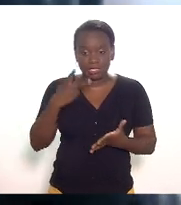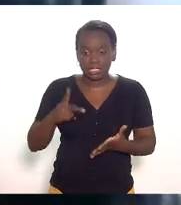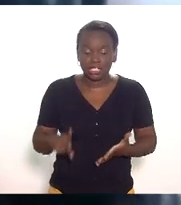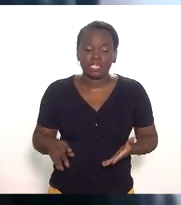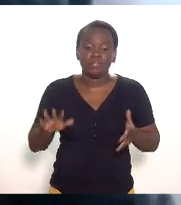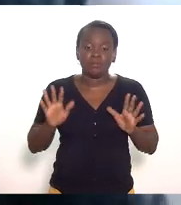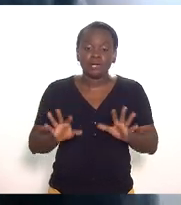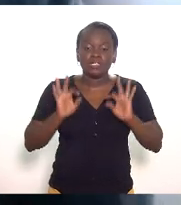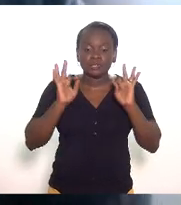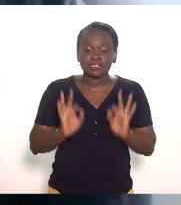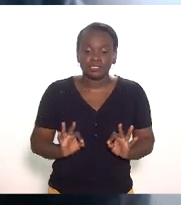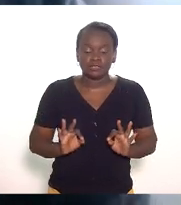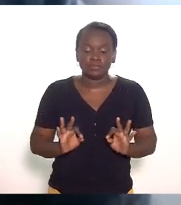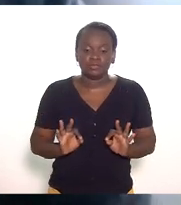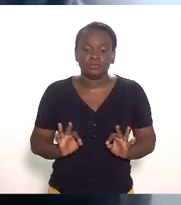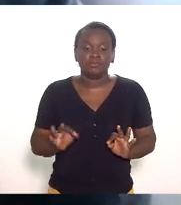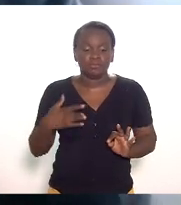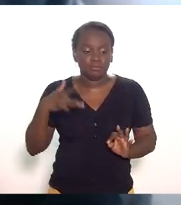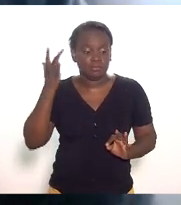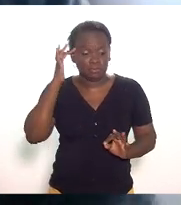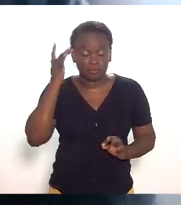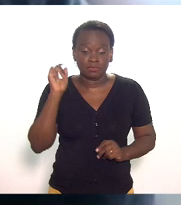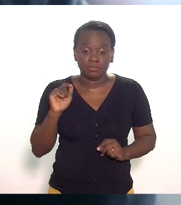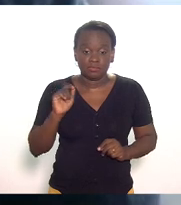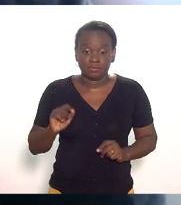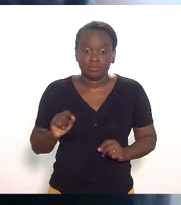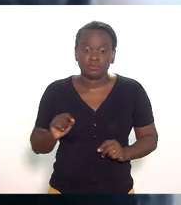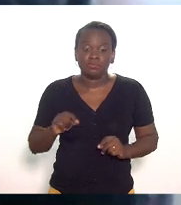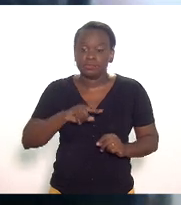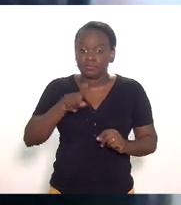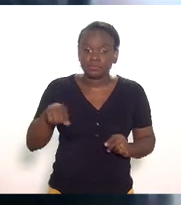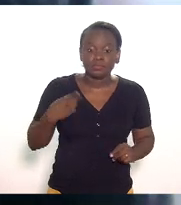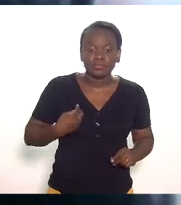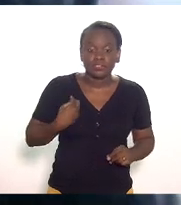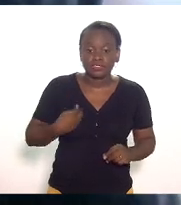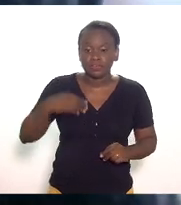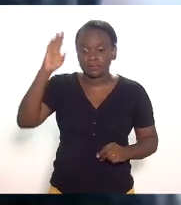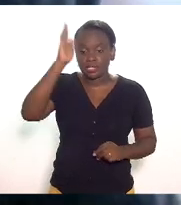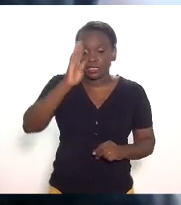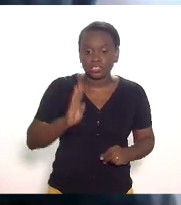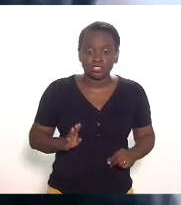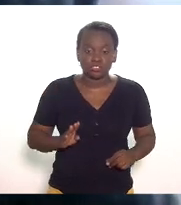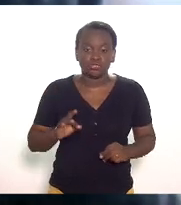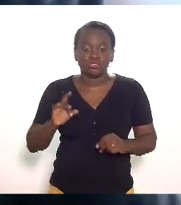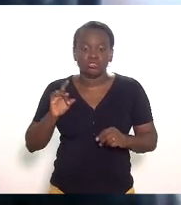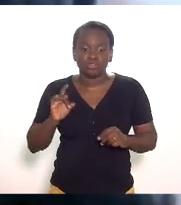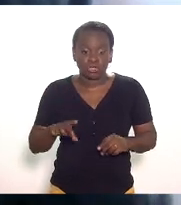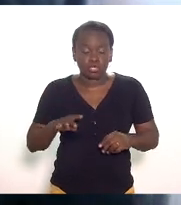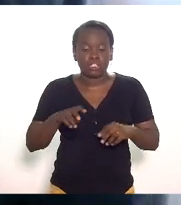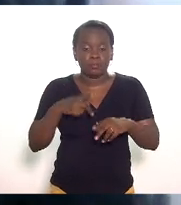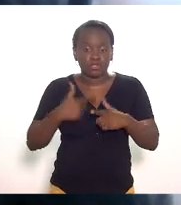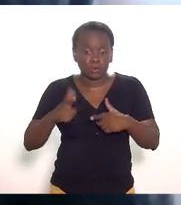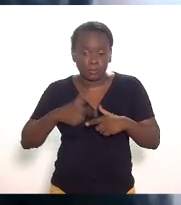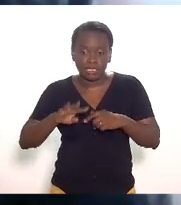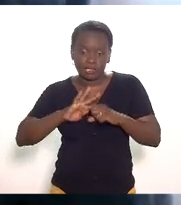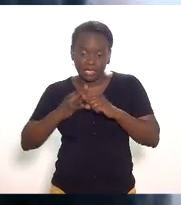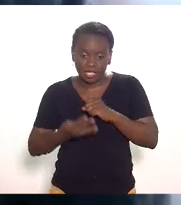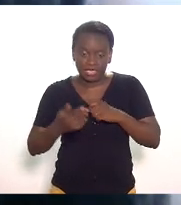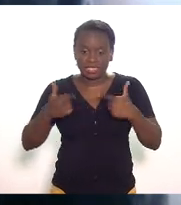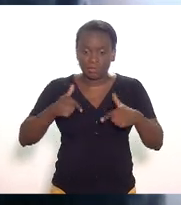mas seguramente eu acho que nós vivemos no Brasil não só a crise da Covid e a crise do